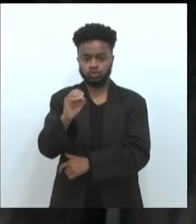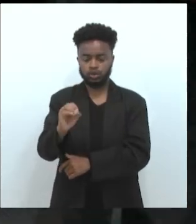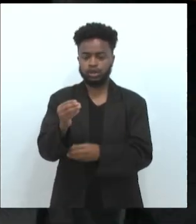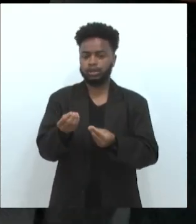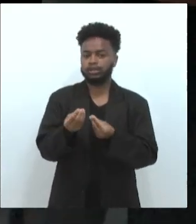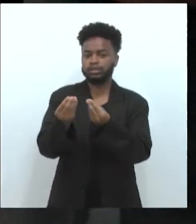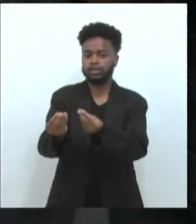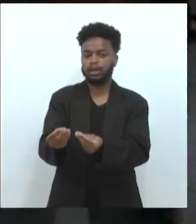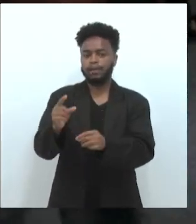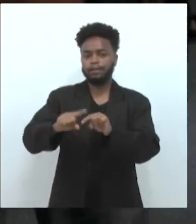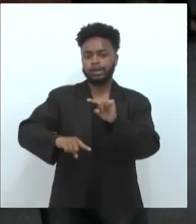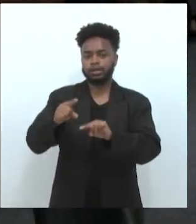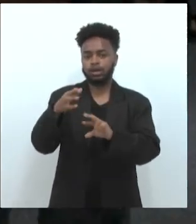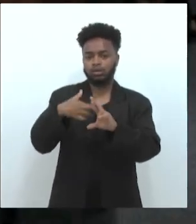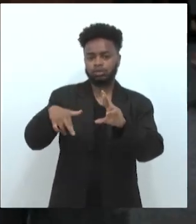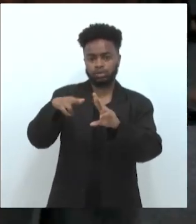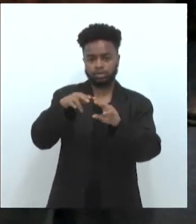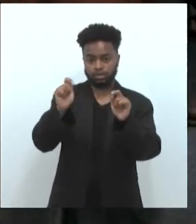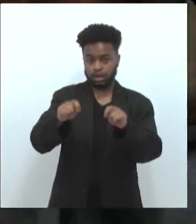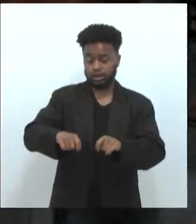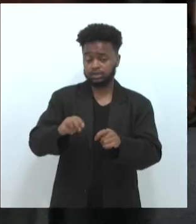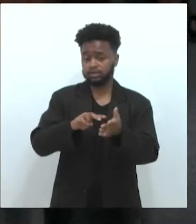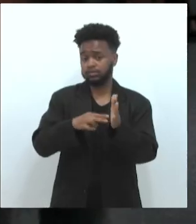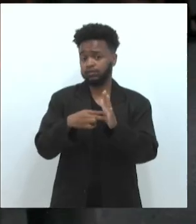gente está falando de material reciclável?